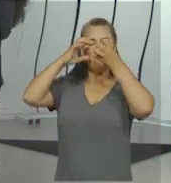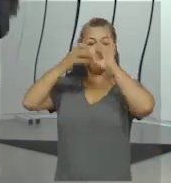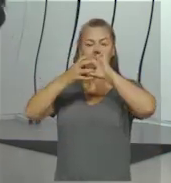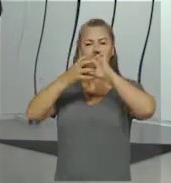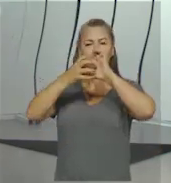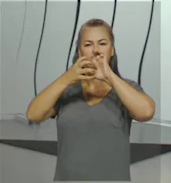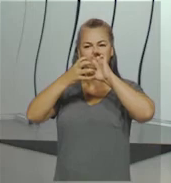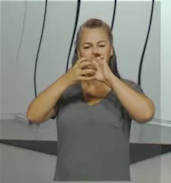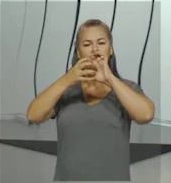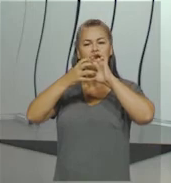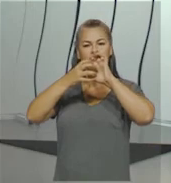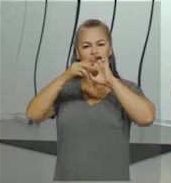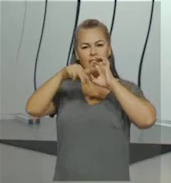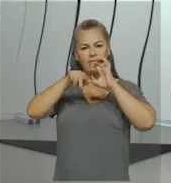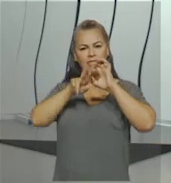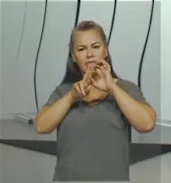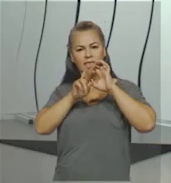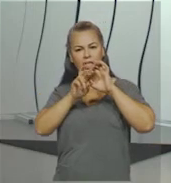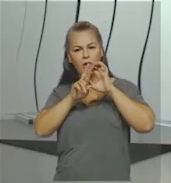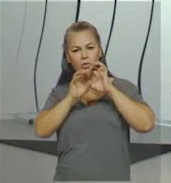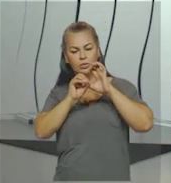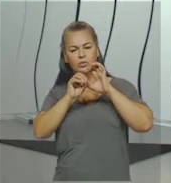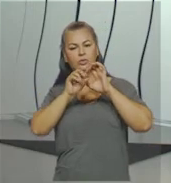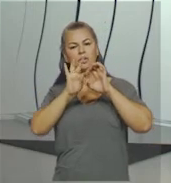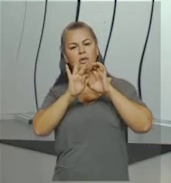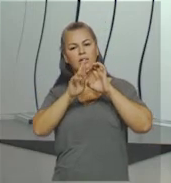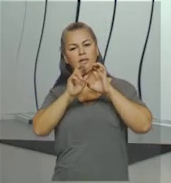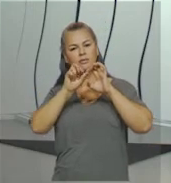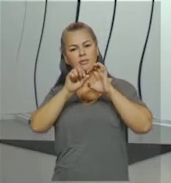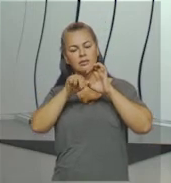nos neurotransmissores de vocês e vocês